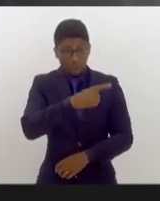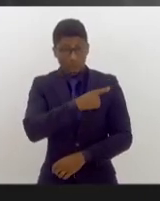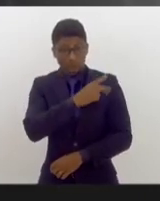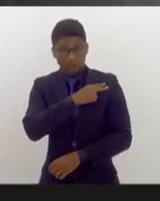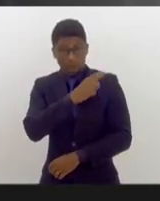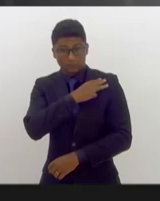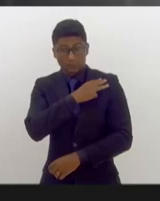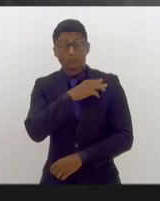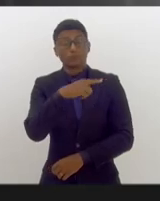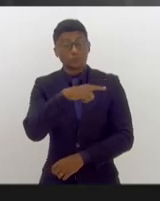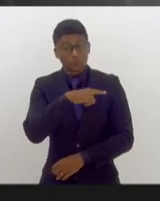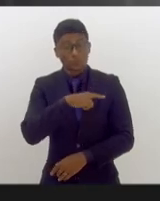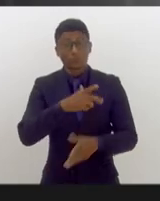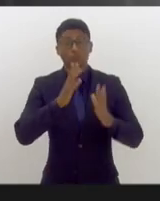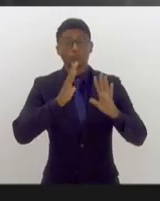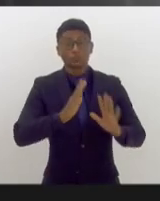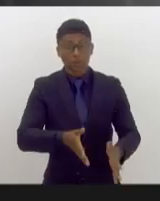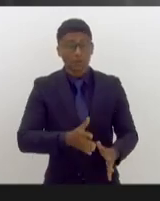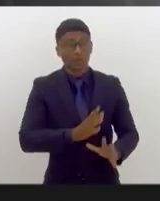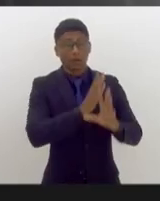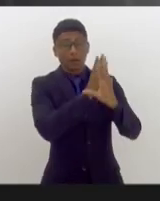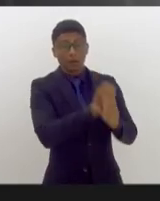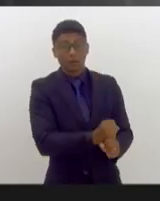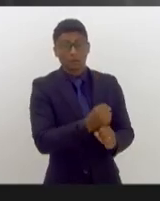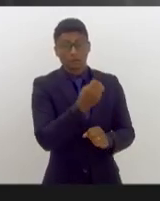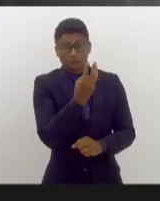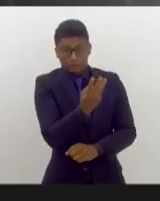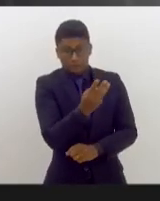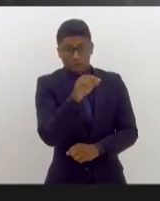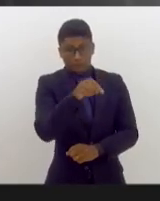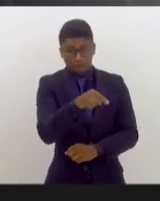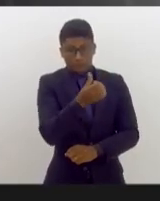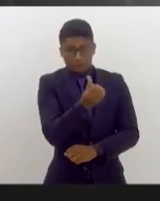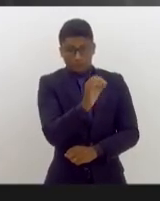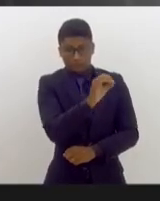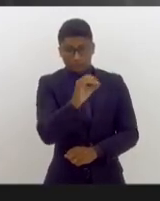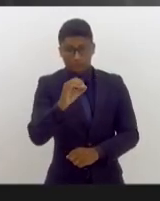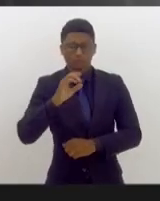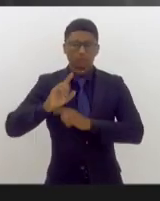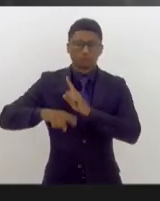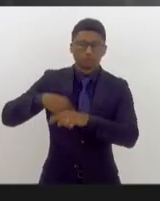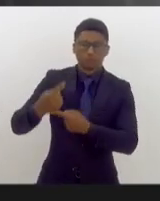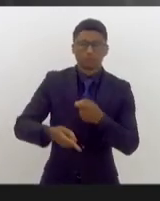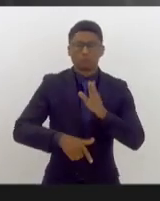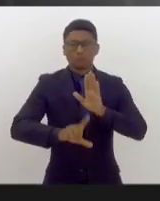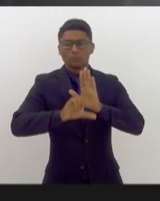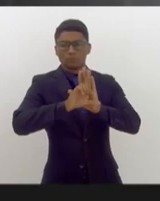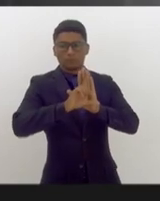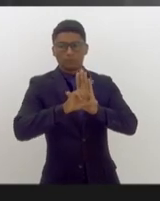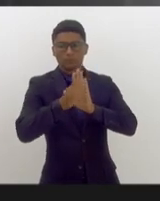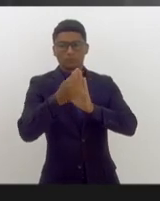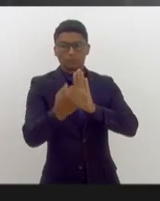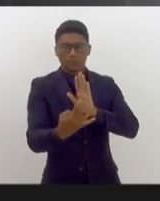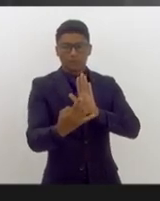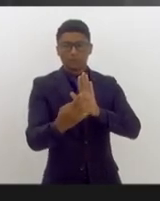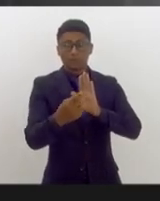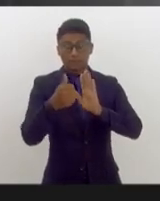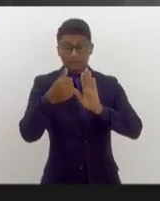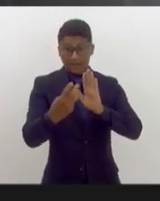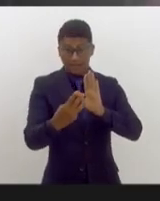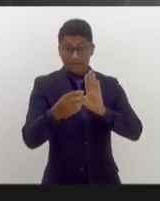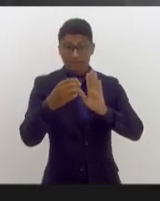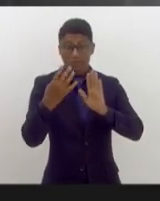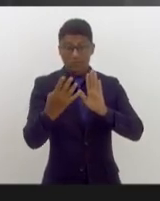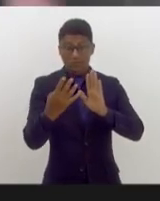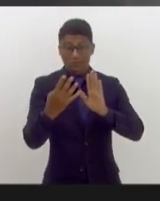tinha 3.600. Com o estabelecimento da Lei 13.405, o ensino médio, ele passa a ter